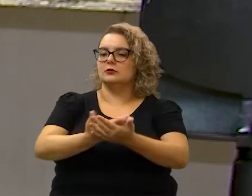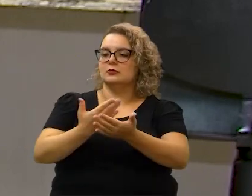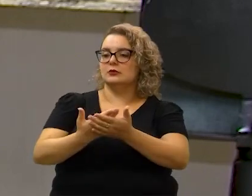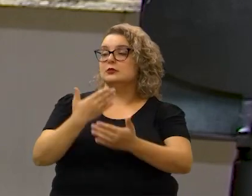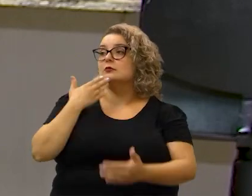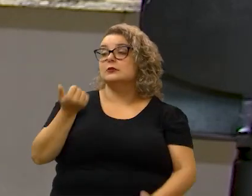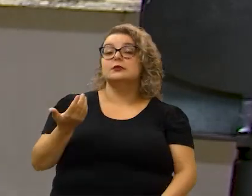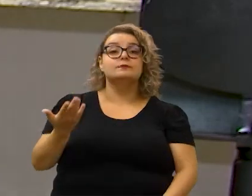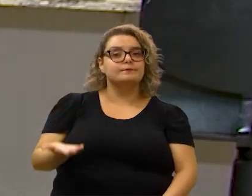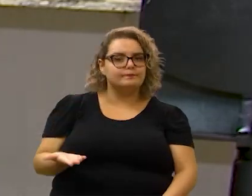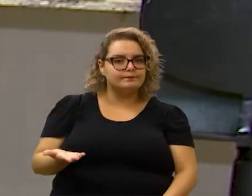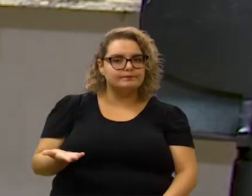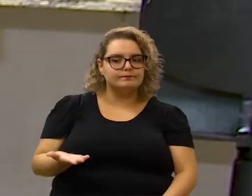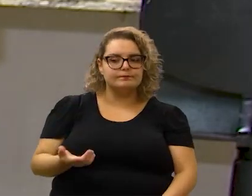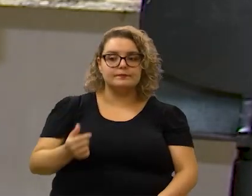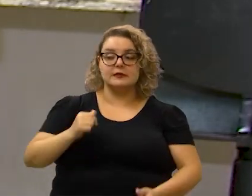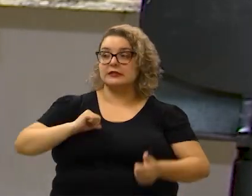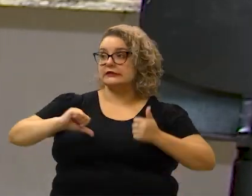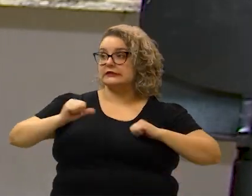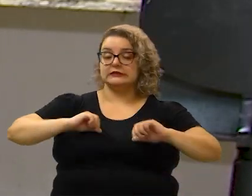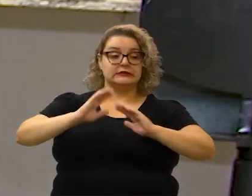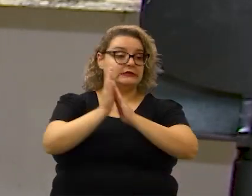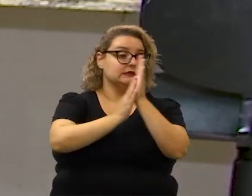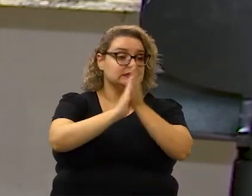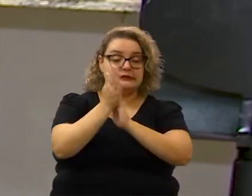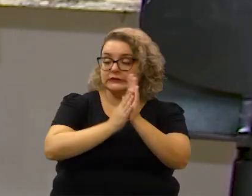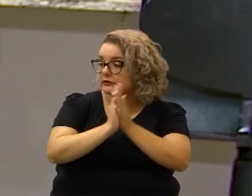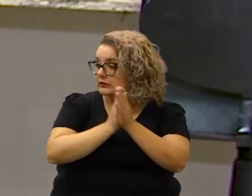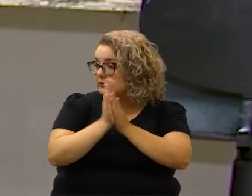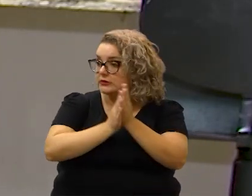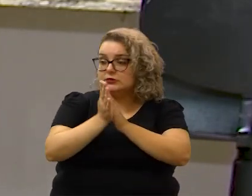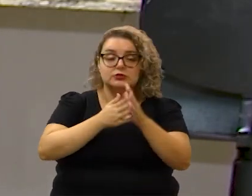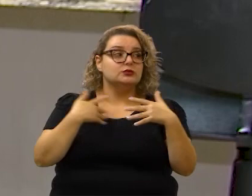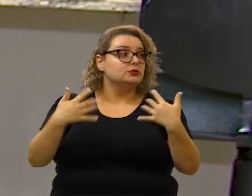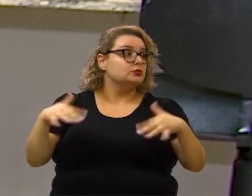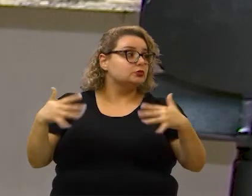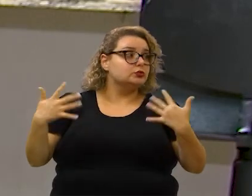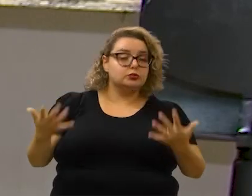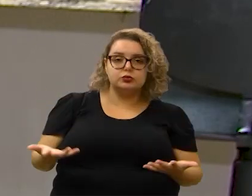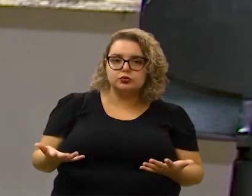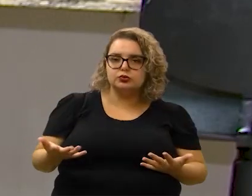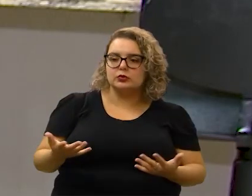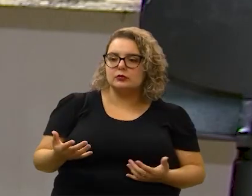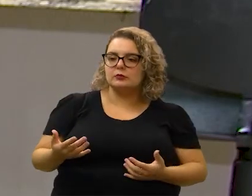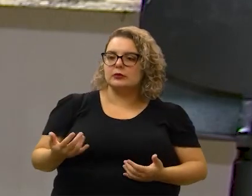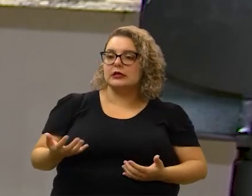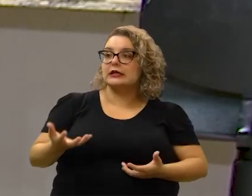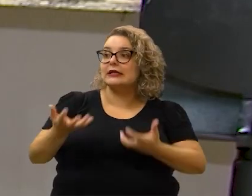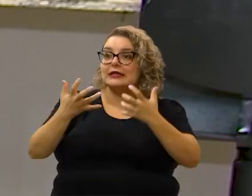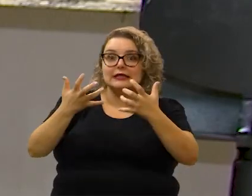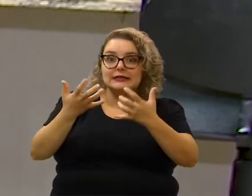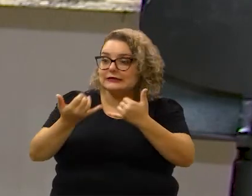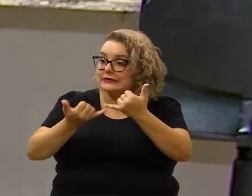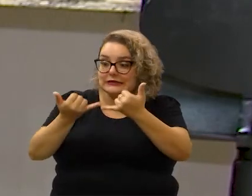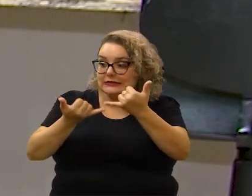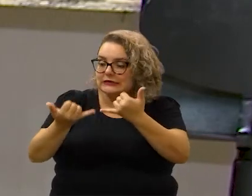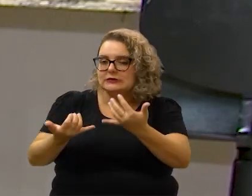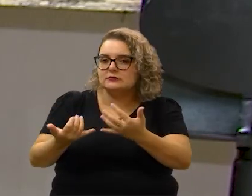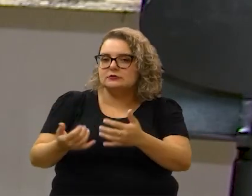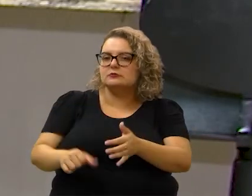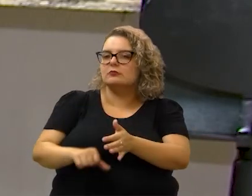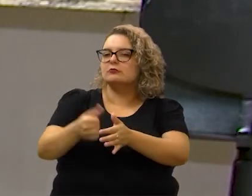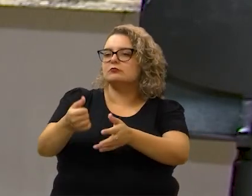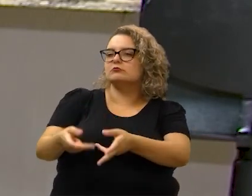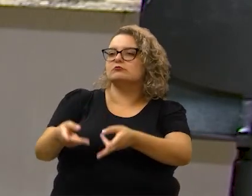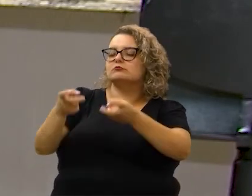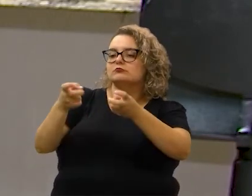vai estar melhor. Então, dessa ansiedade que eles têm para extrair logo o prazer no brinquedo, nós identificamos essa